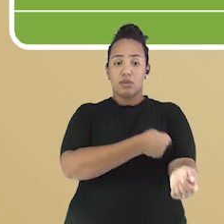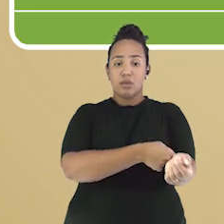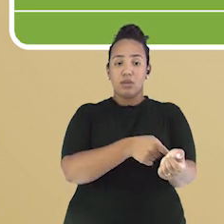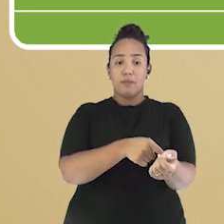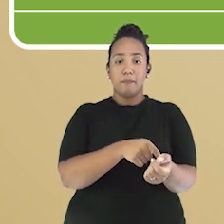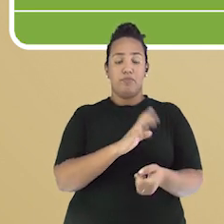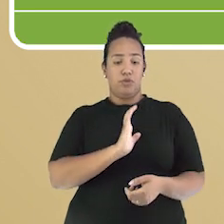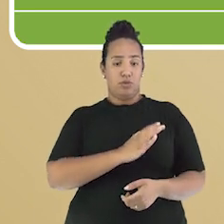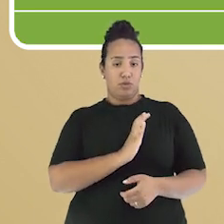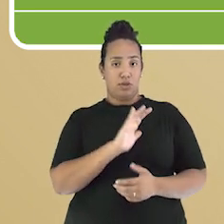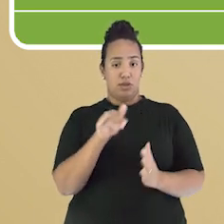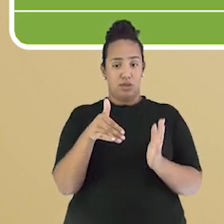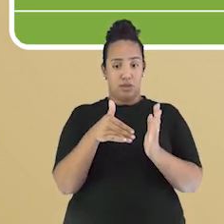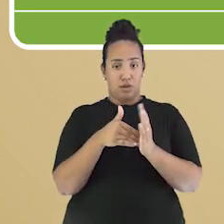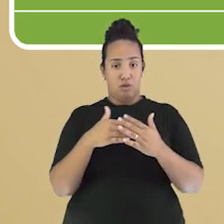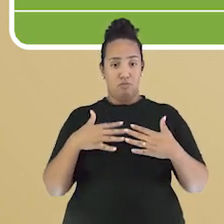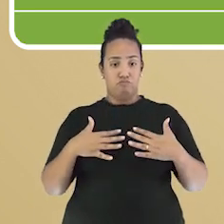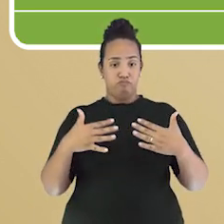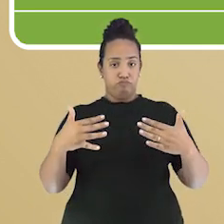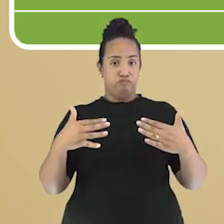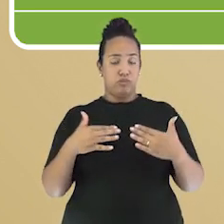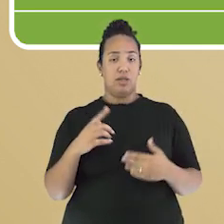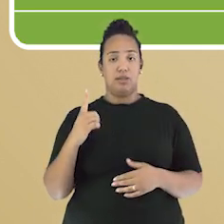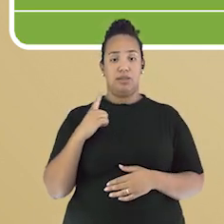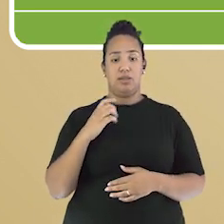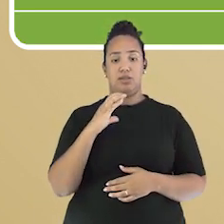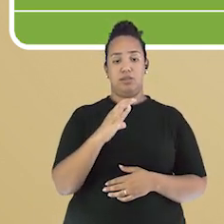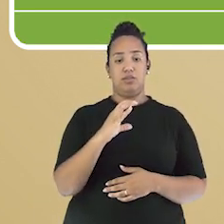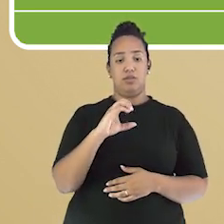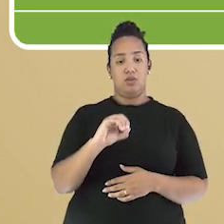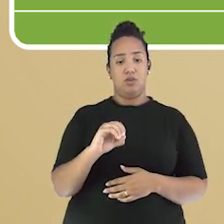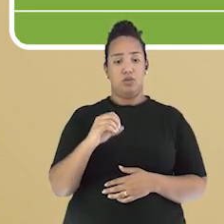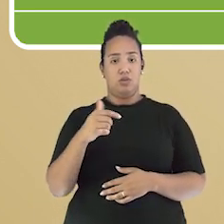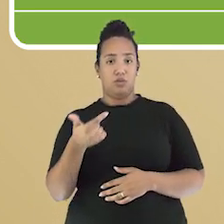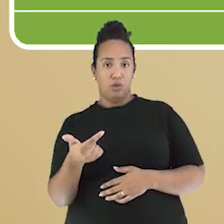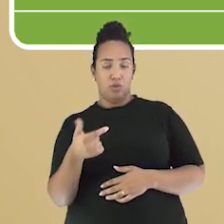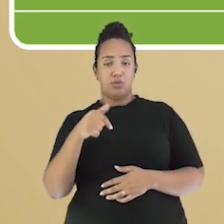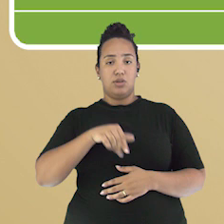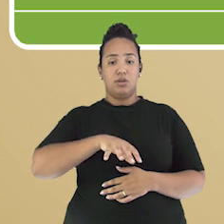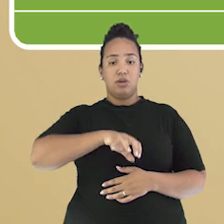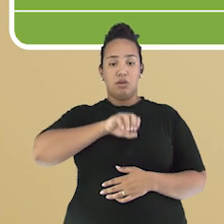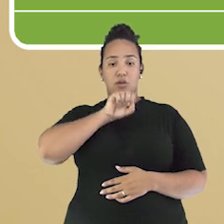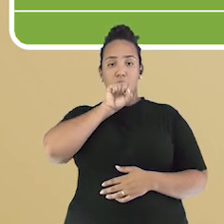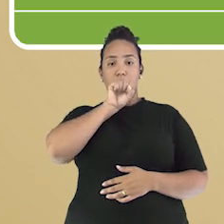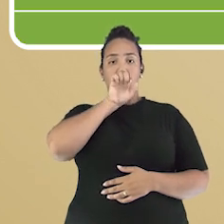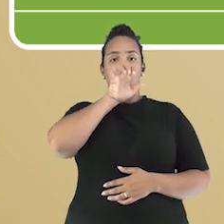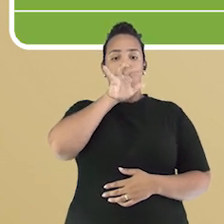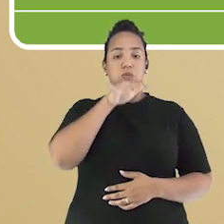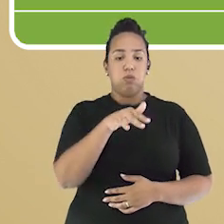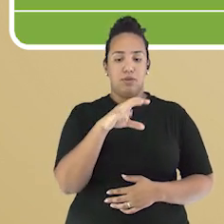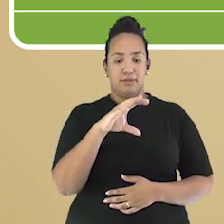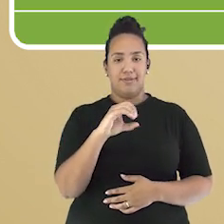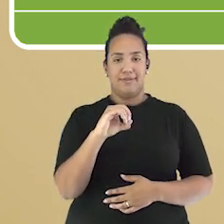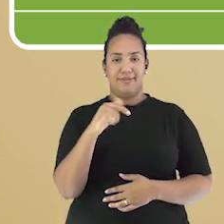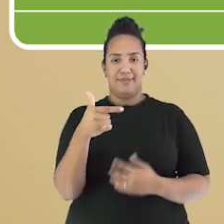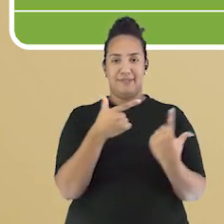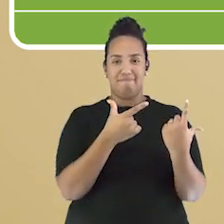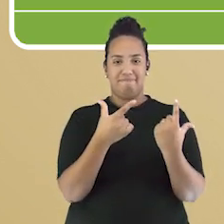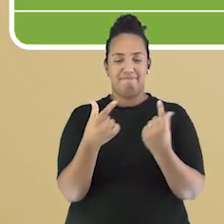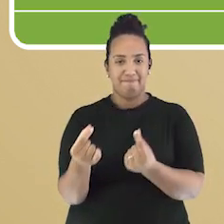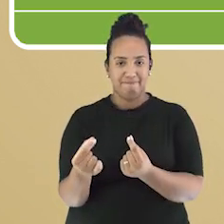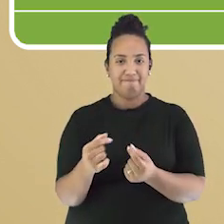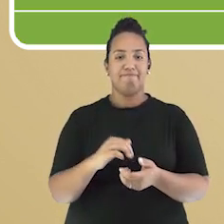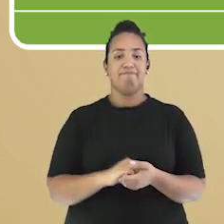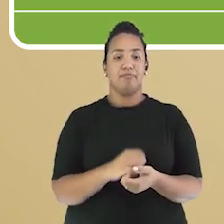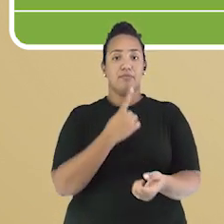aos pulmões o sangue com gás carbônico, que acabamos eliminando quando expiramos. Assim que retira o